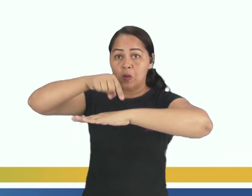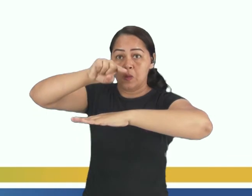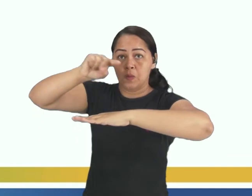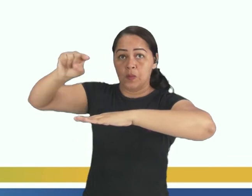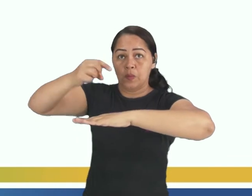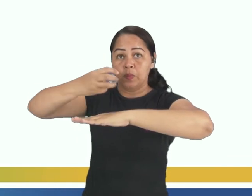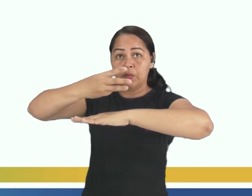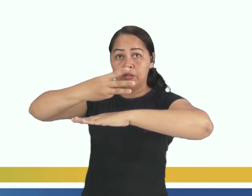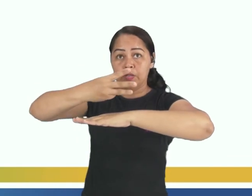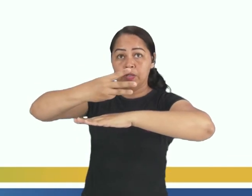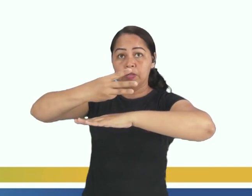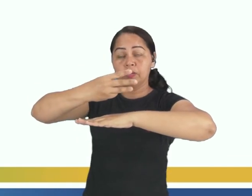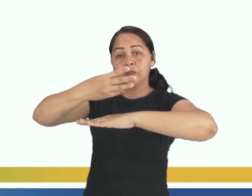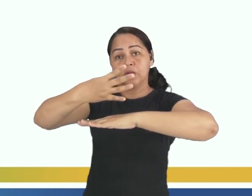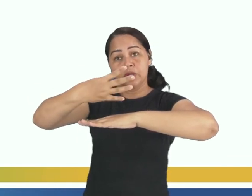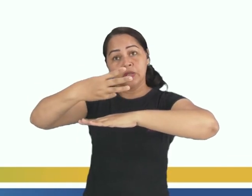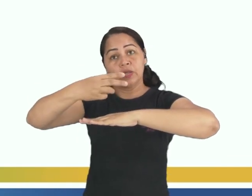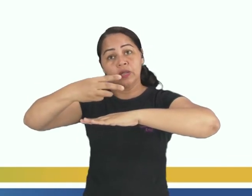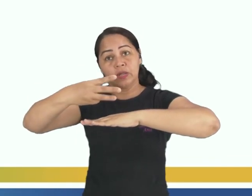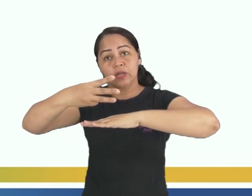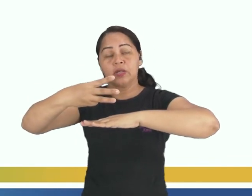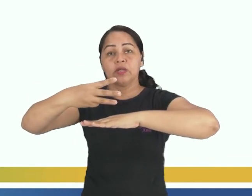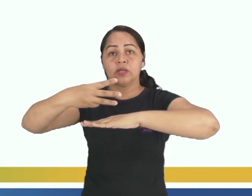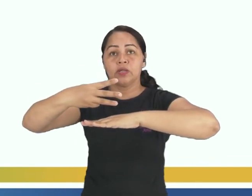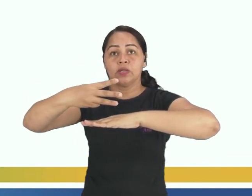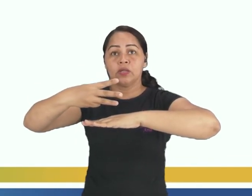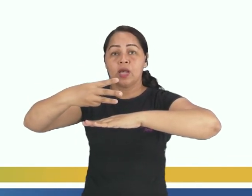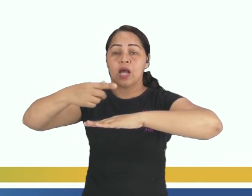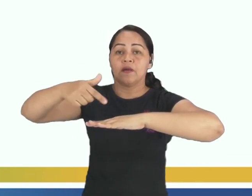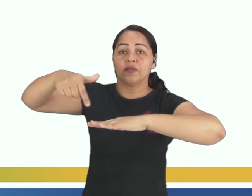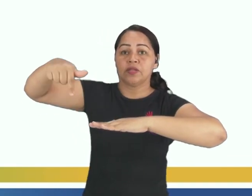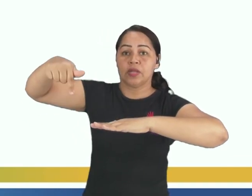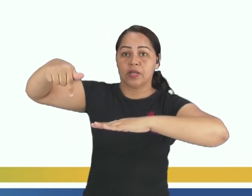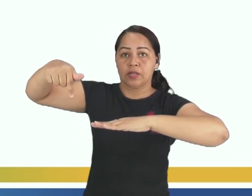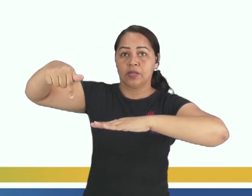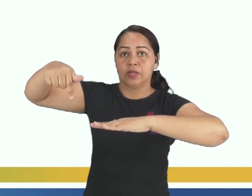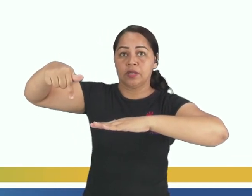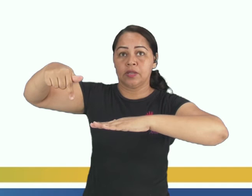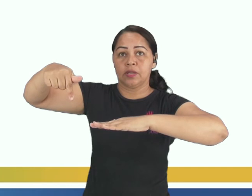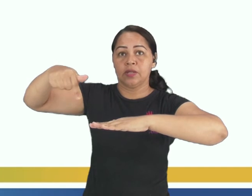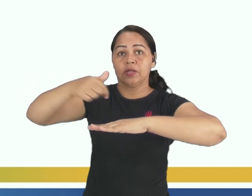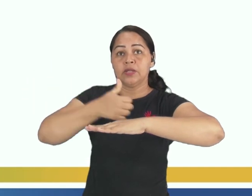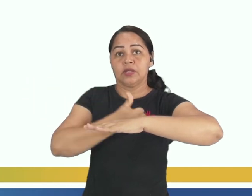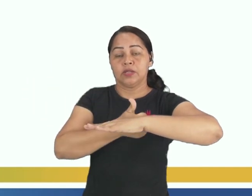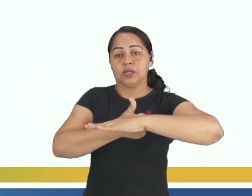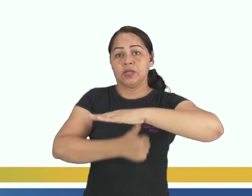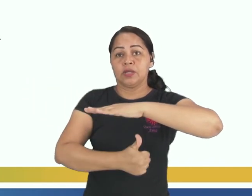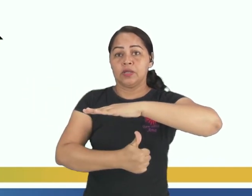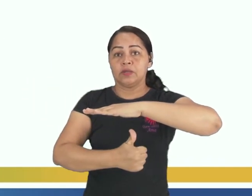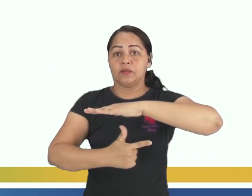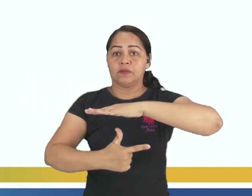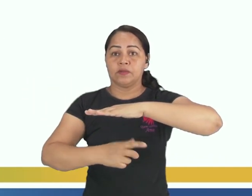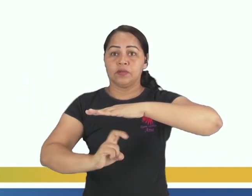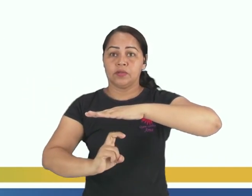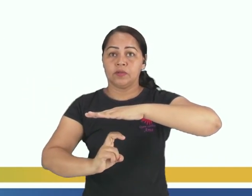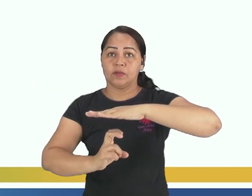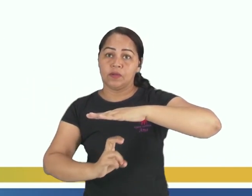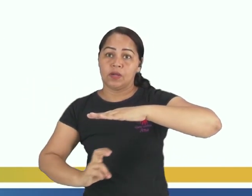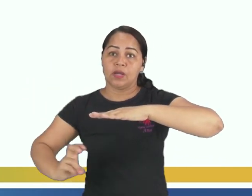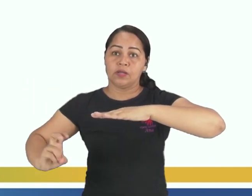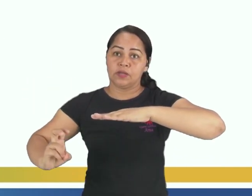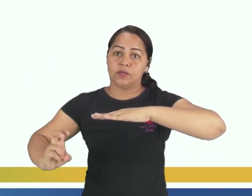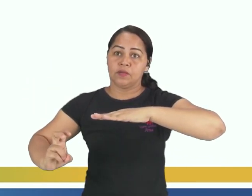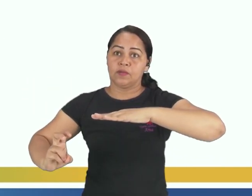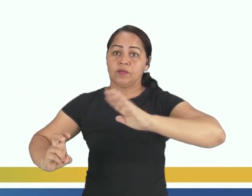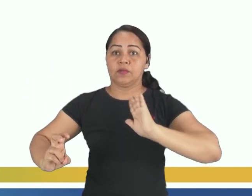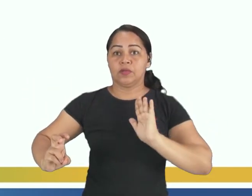cúbica de 343 é 7. E a raiz cúbica de 125 é 5. Portanto, essa